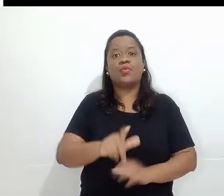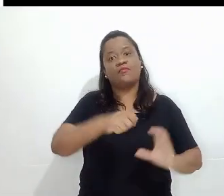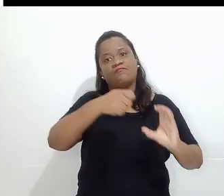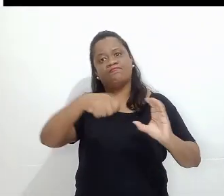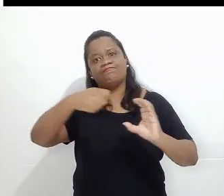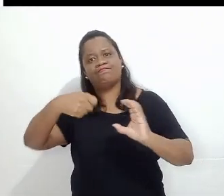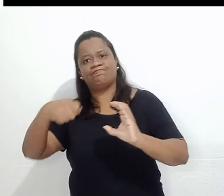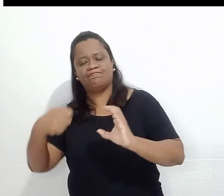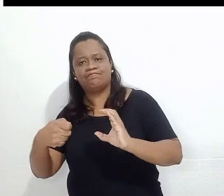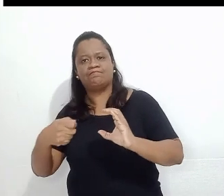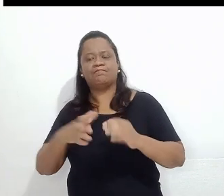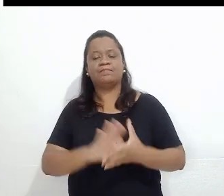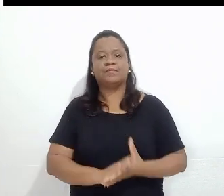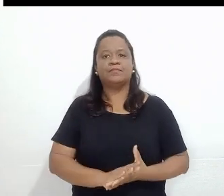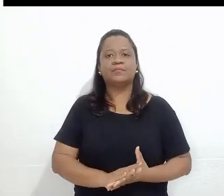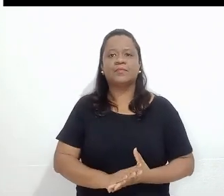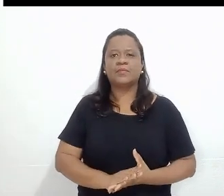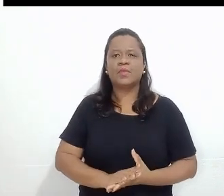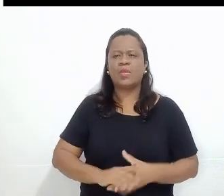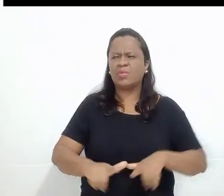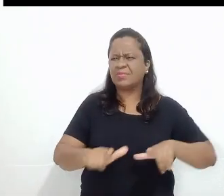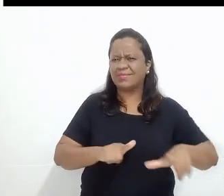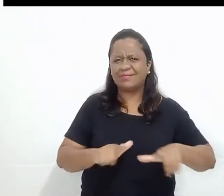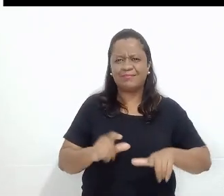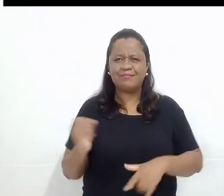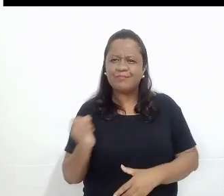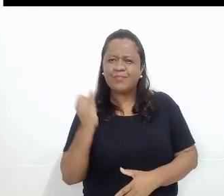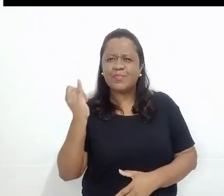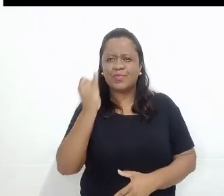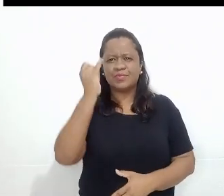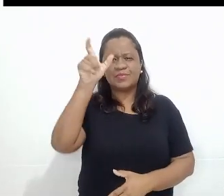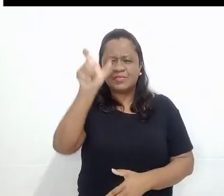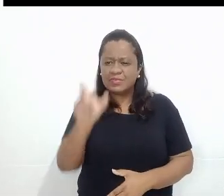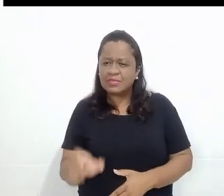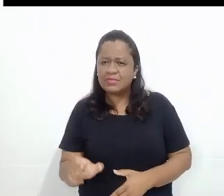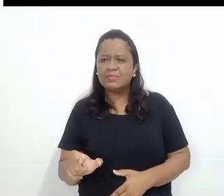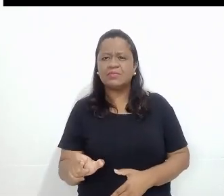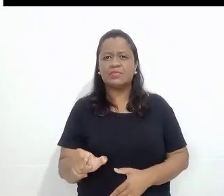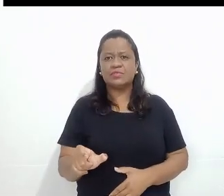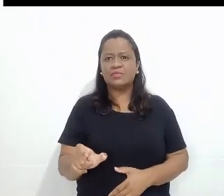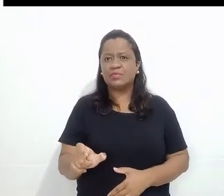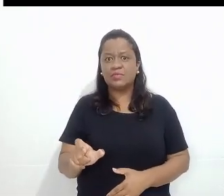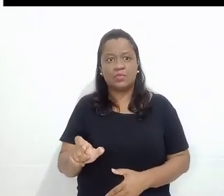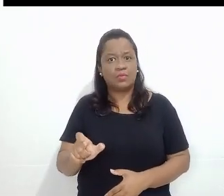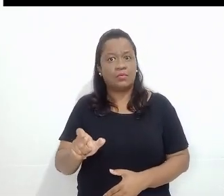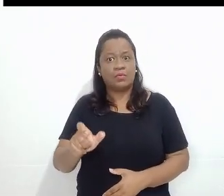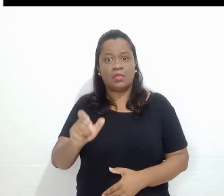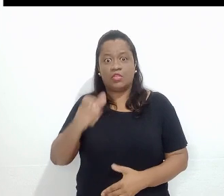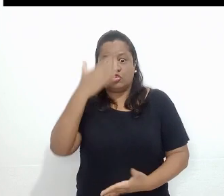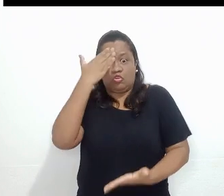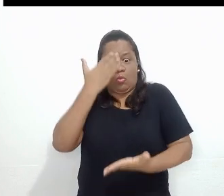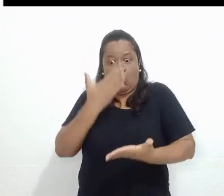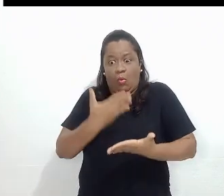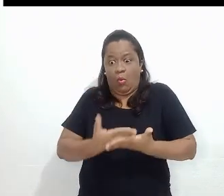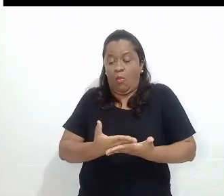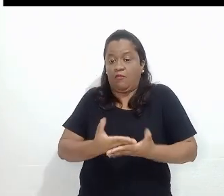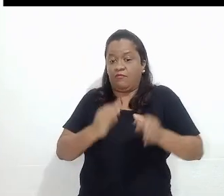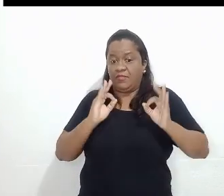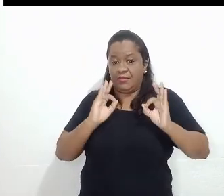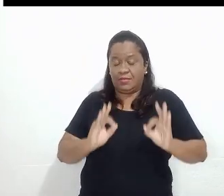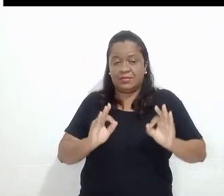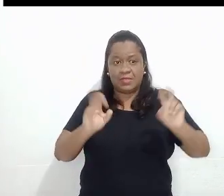ter que gravar tudo de novo. Então é uma função super importante, um cara de extrema confiança, que tem que ter um olhar bem crítico sobre aquele material que